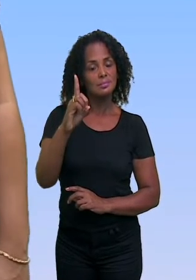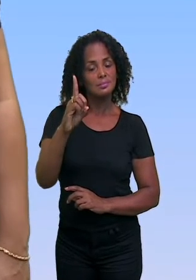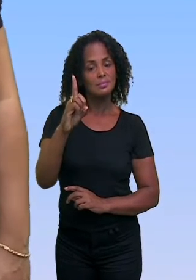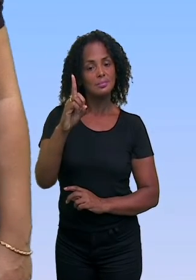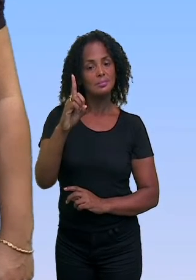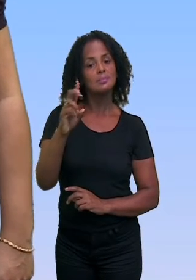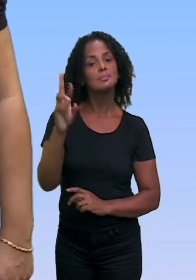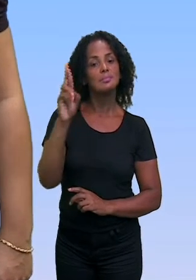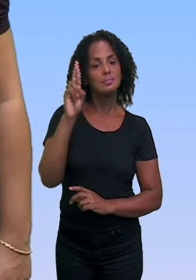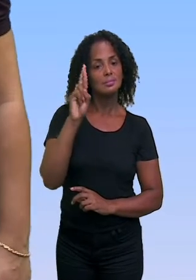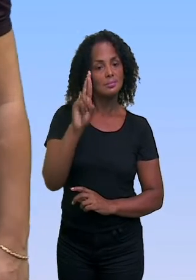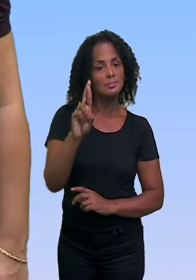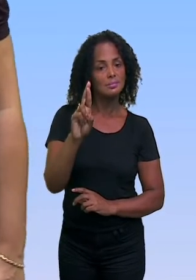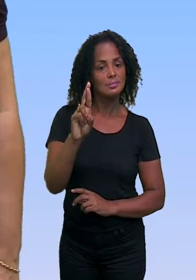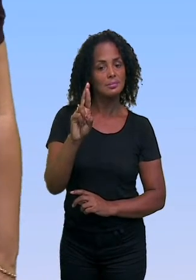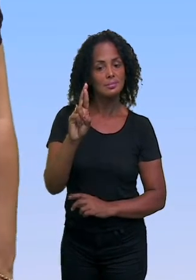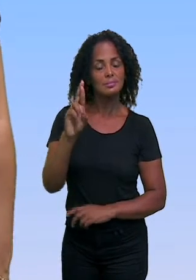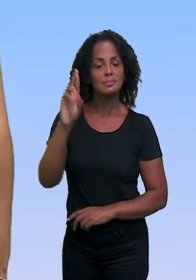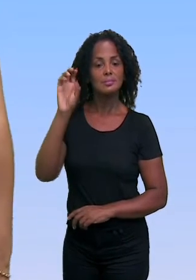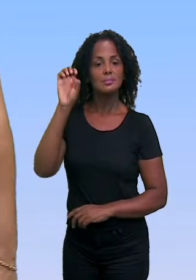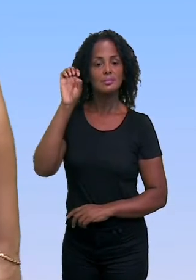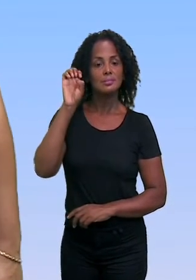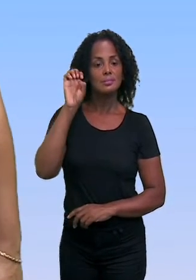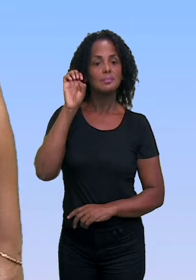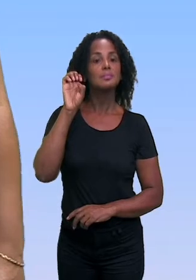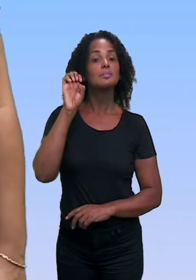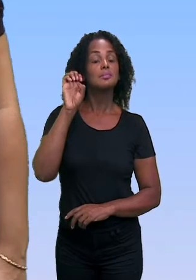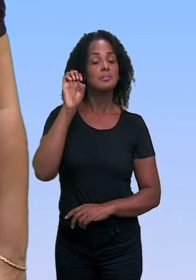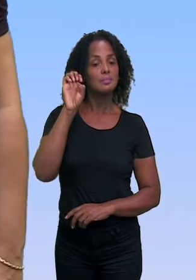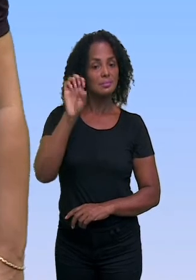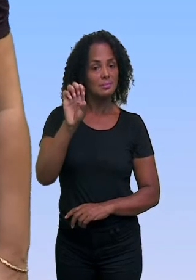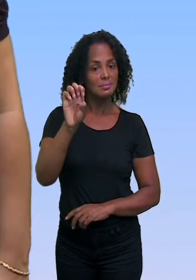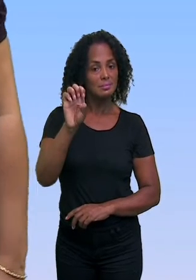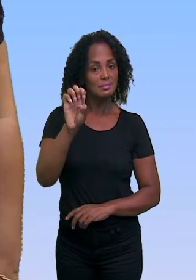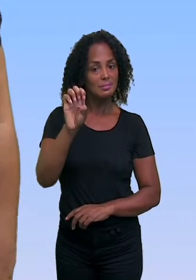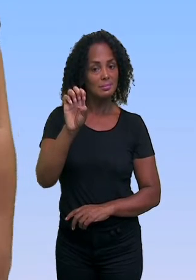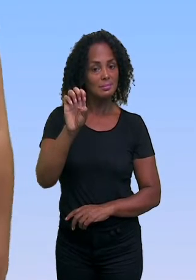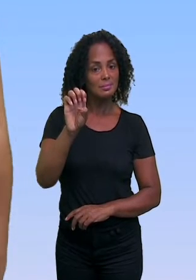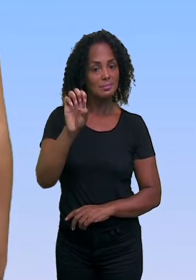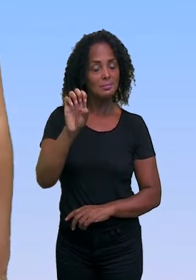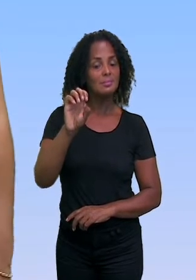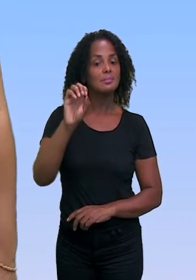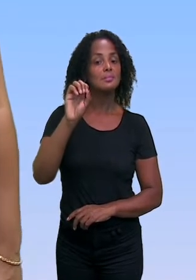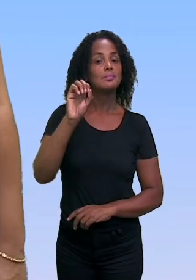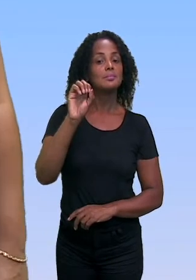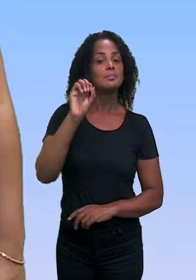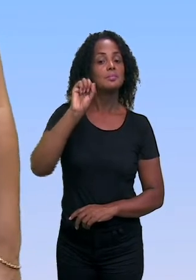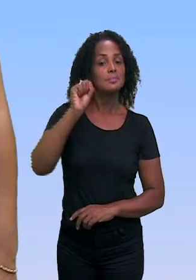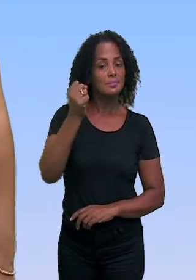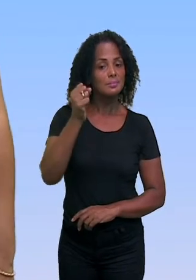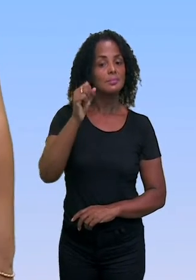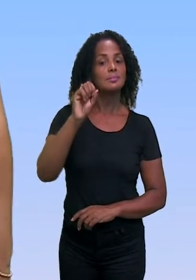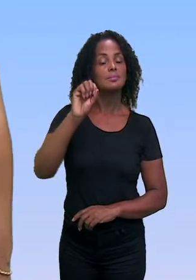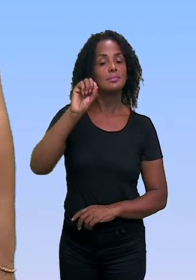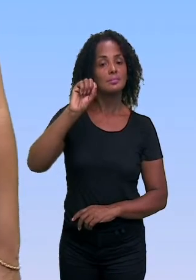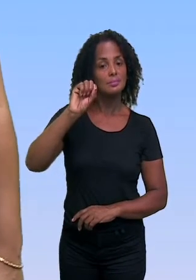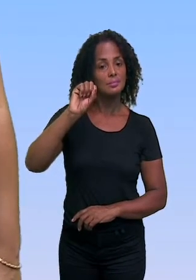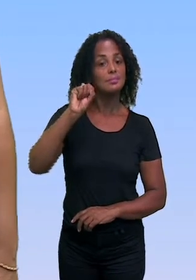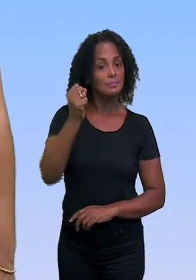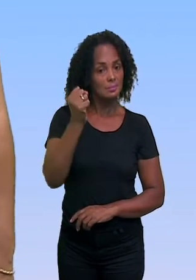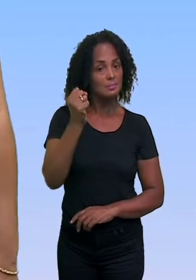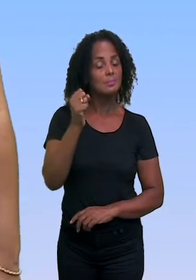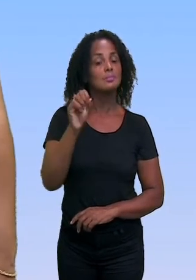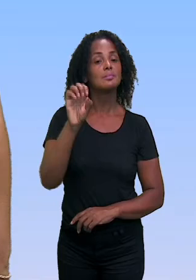ar de ar agora a letra e eu e és